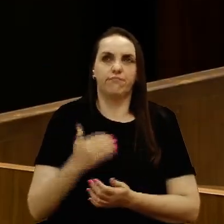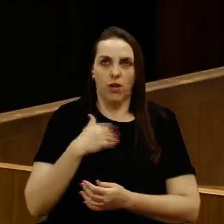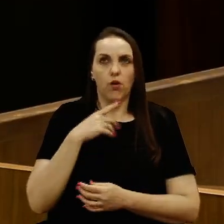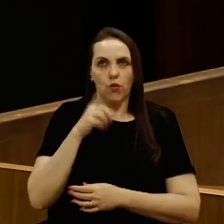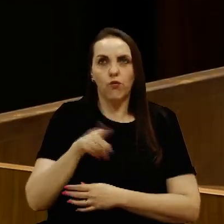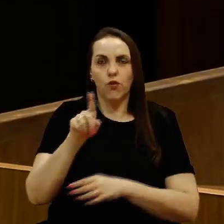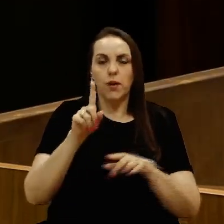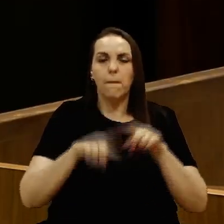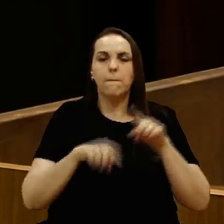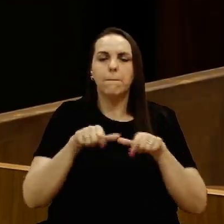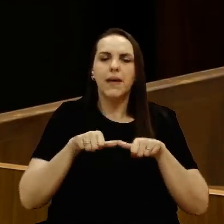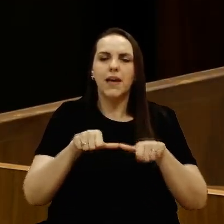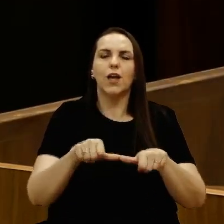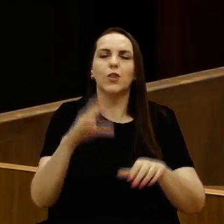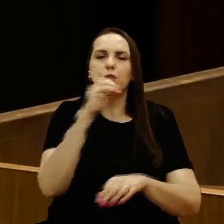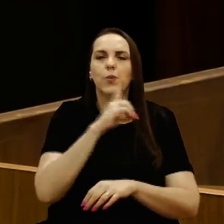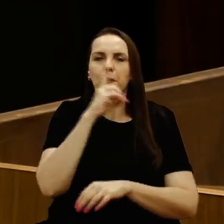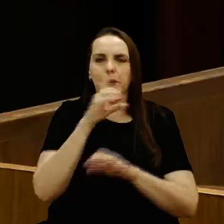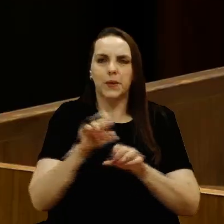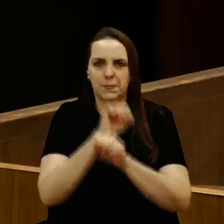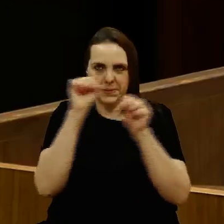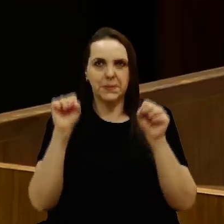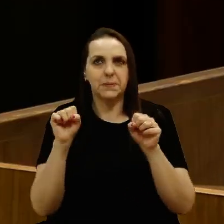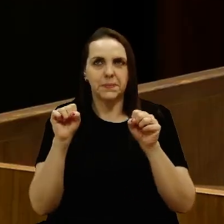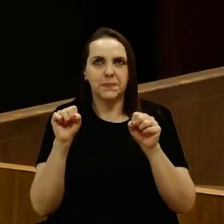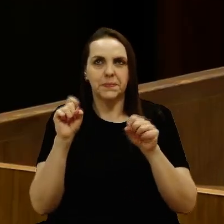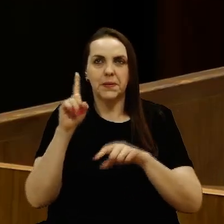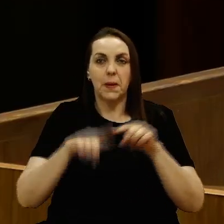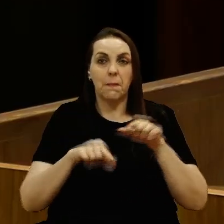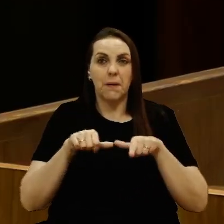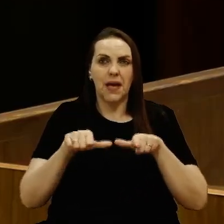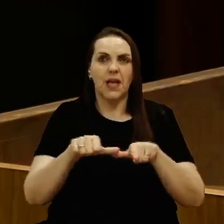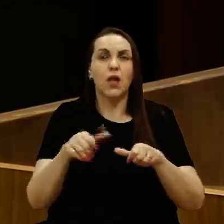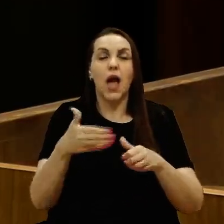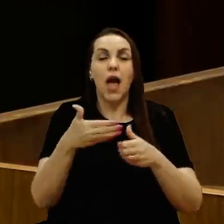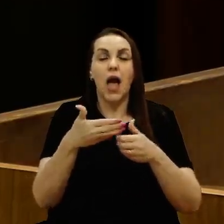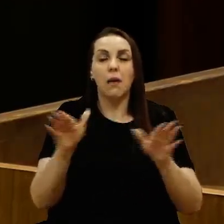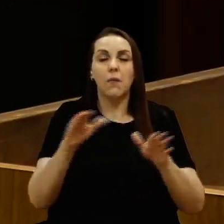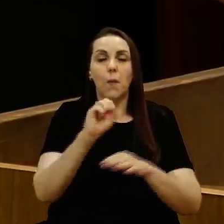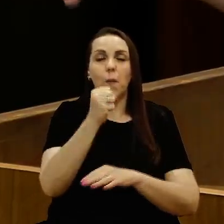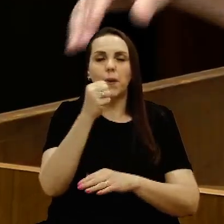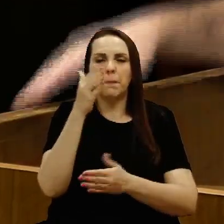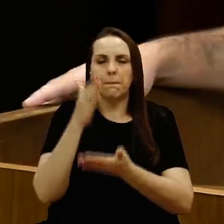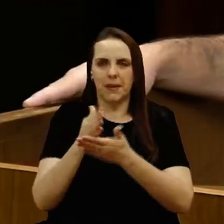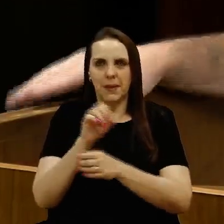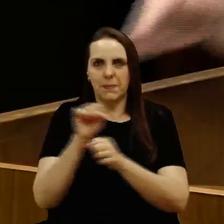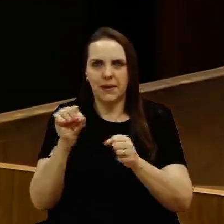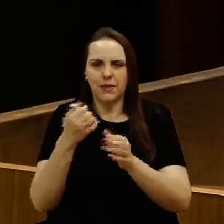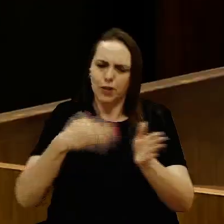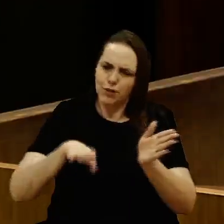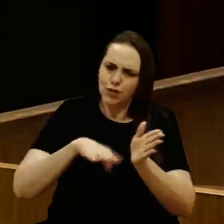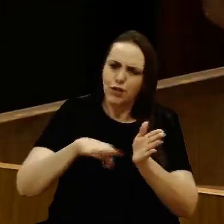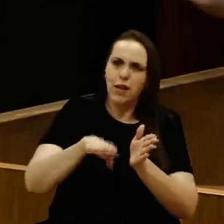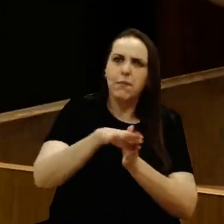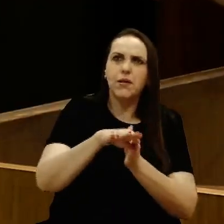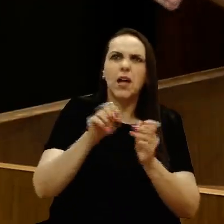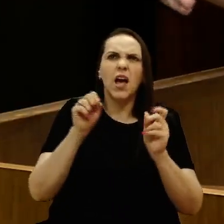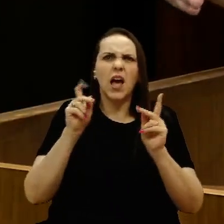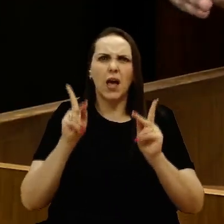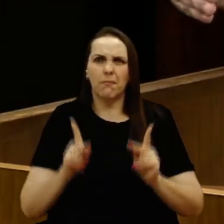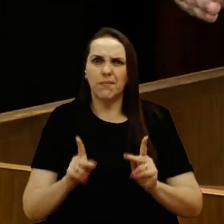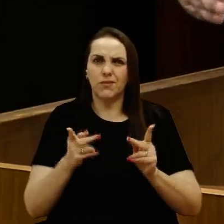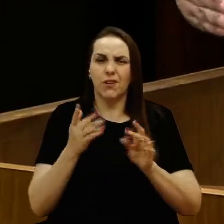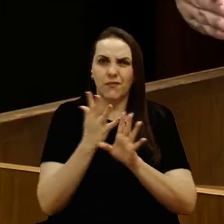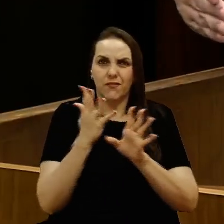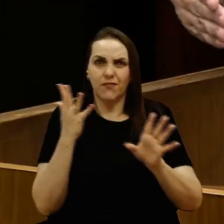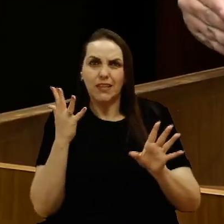manhã e o mercado abria às 8h30 e tinha estacionamento. E as pessoas na fila, esperando o mercado abrir na